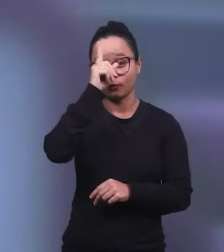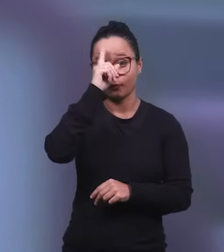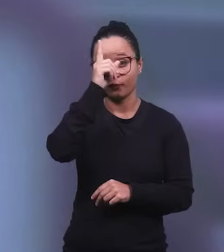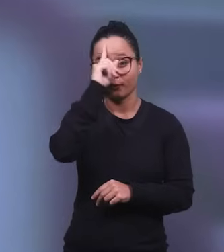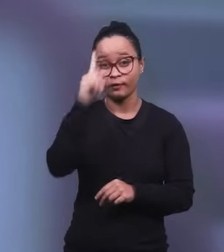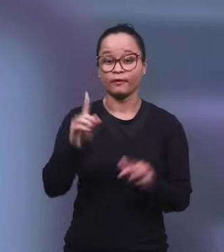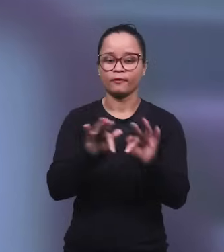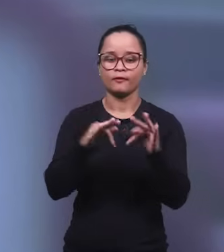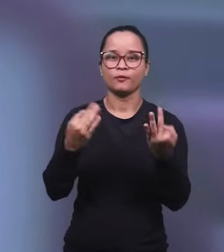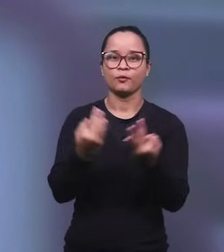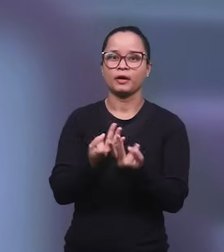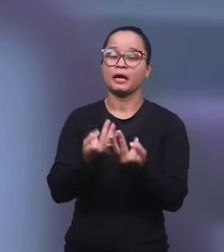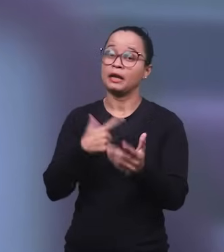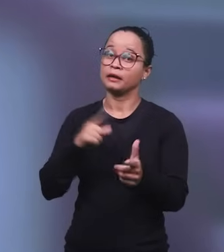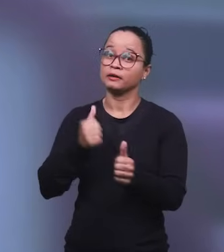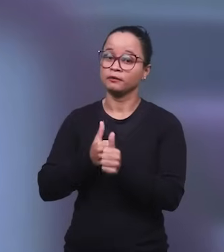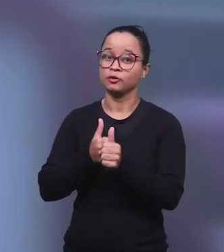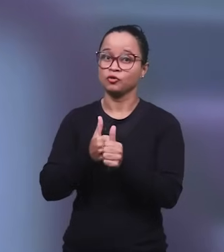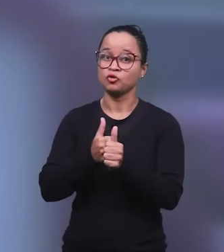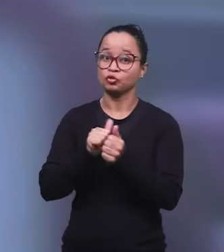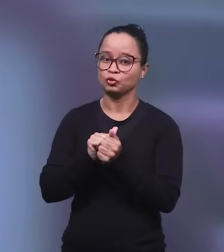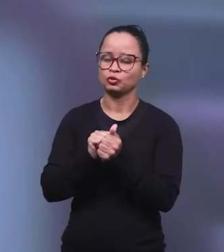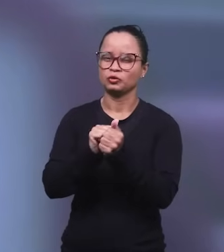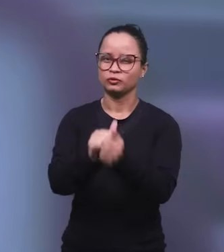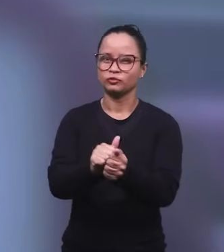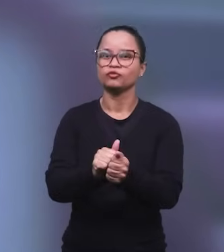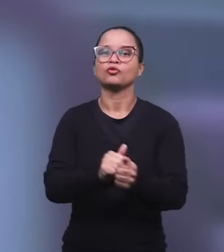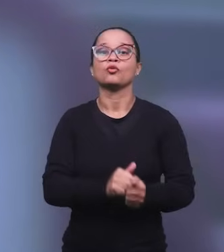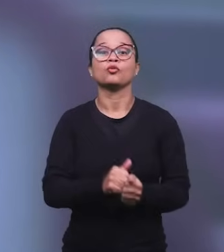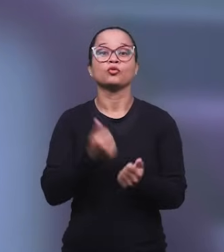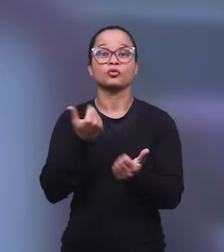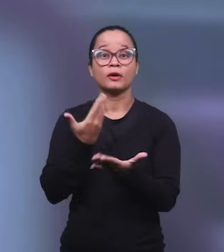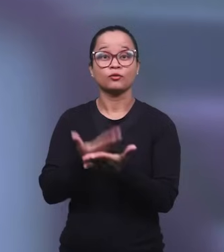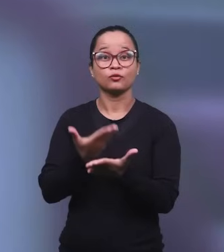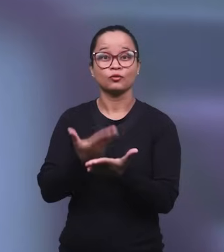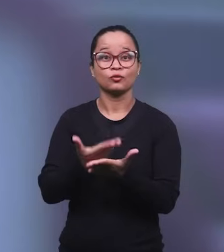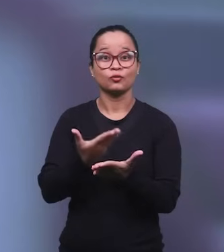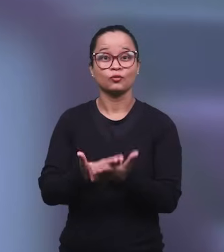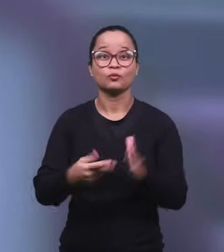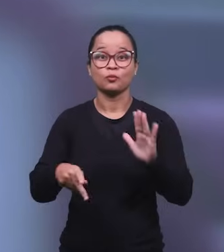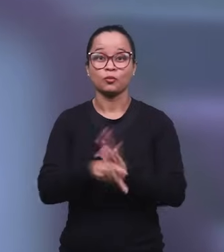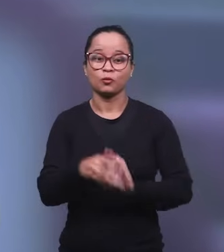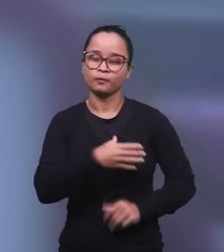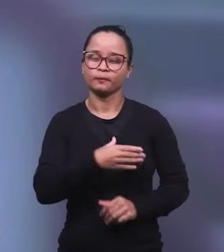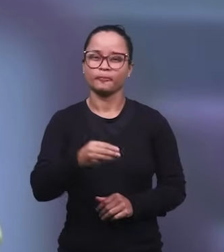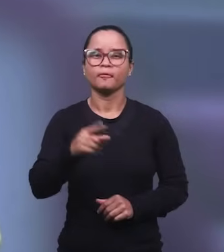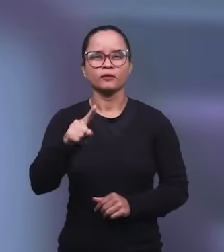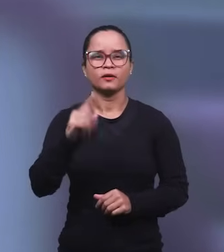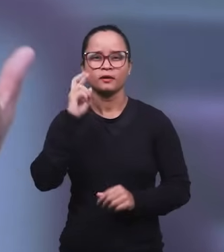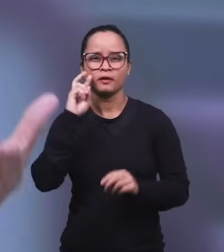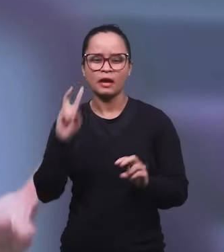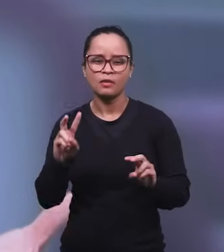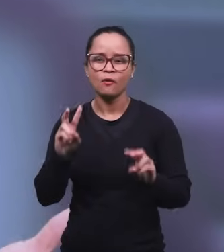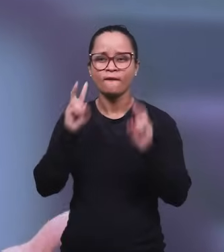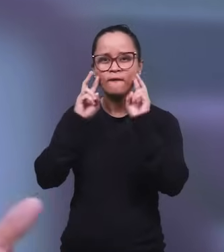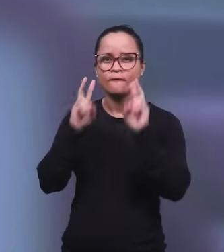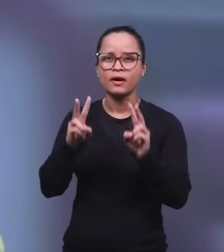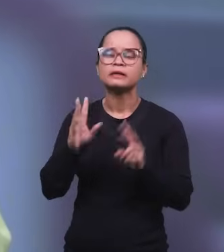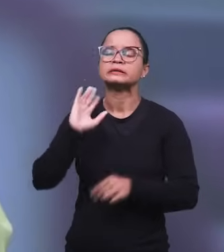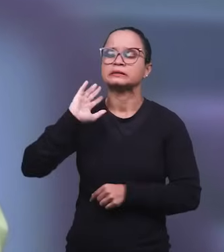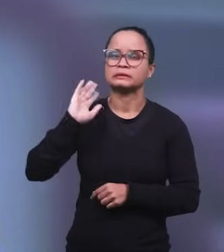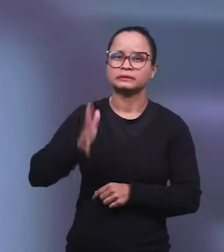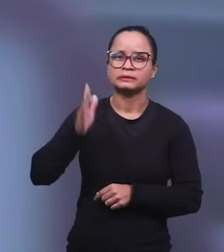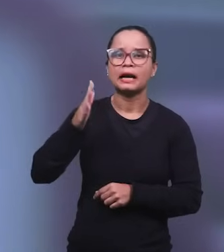o acompanhamento escolar dos filhos. Você que já nos acompanha sabe que a educação é um processo amplo